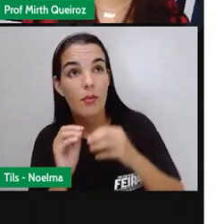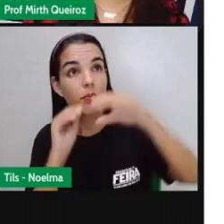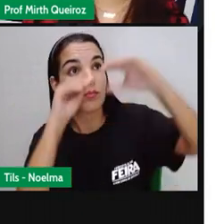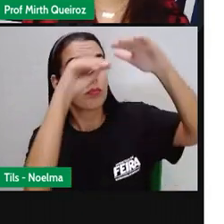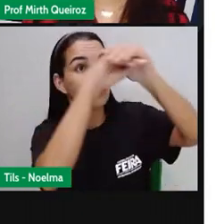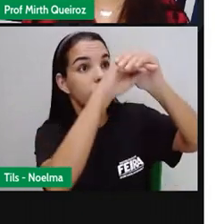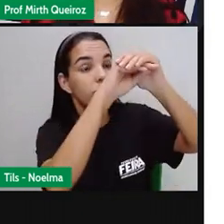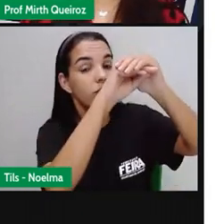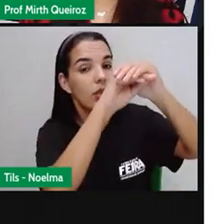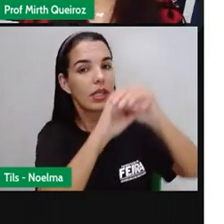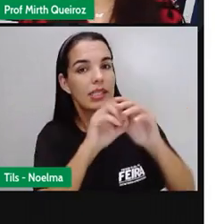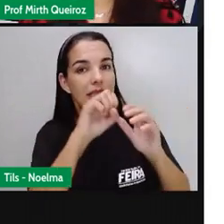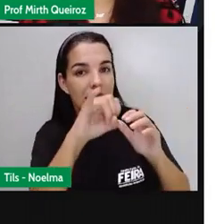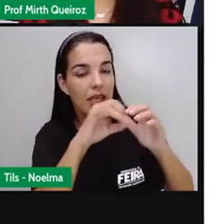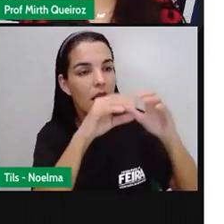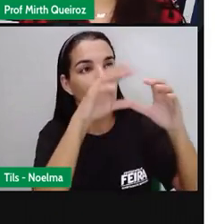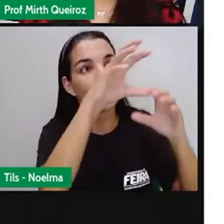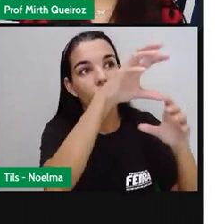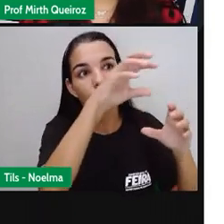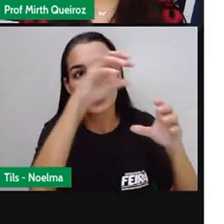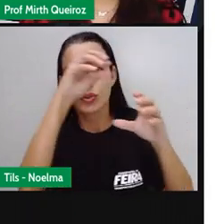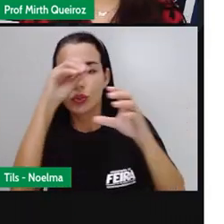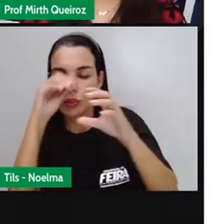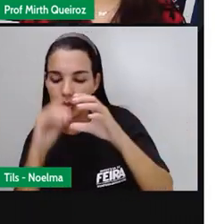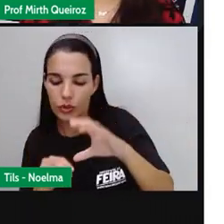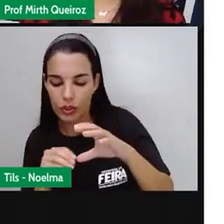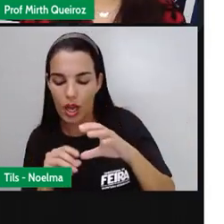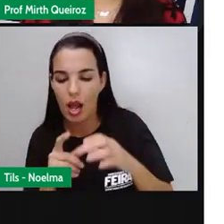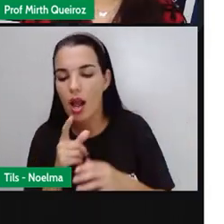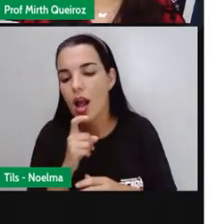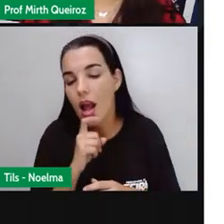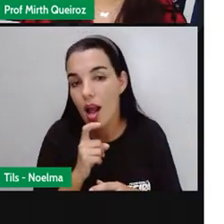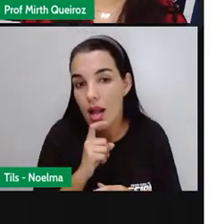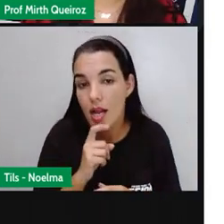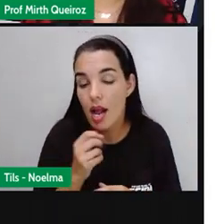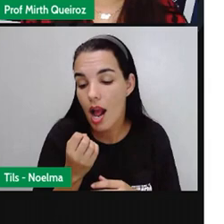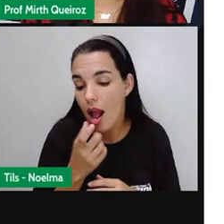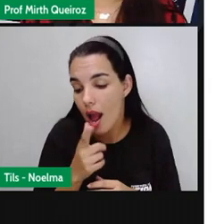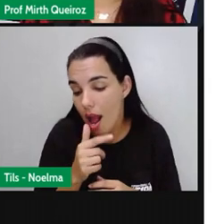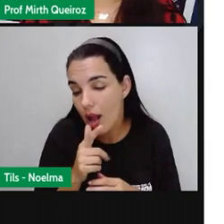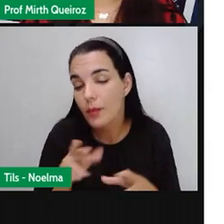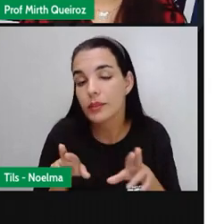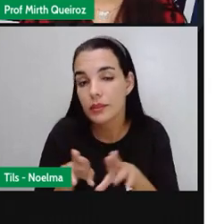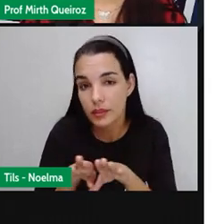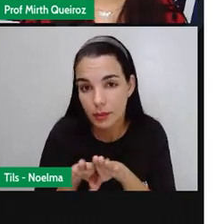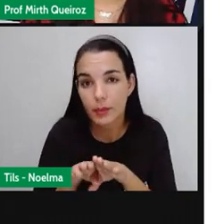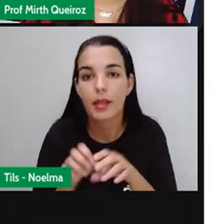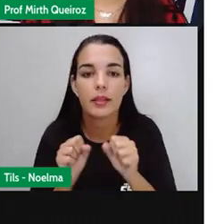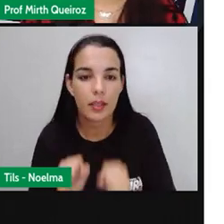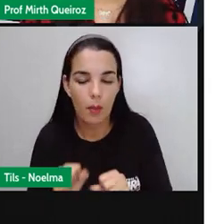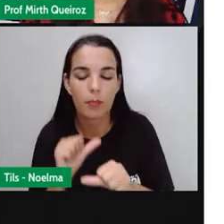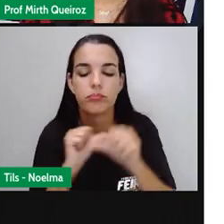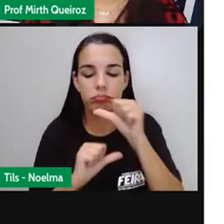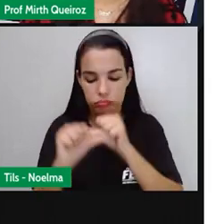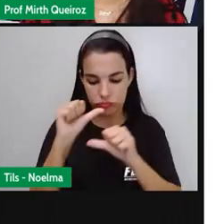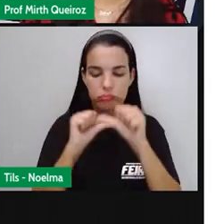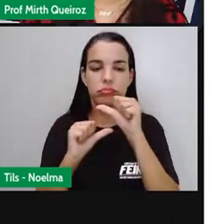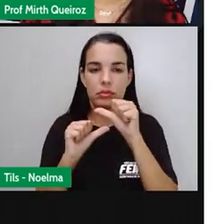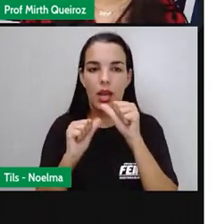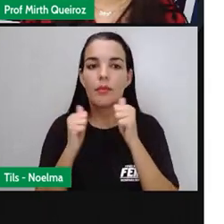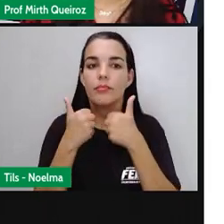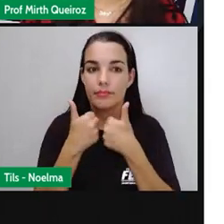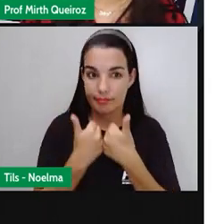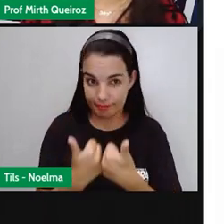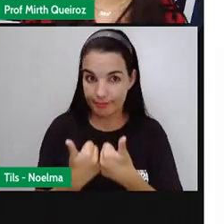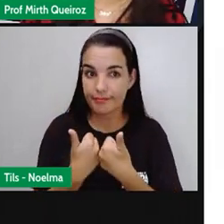vira gelo. Só que se eu tirar o gelo do congelador, depois de certo tempo, ele vai virar água no estado líquido aí, novamente. Então, esse tipo